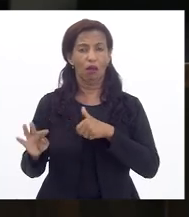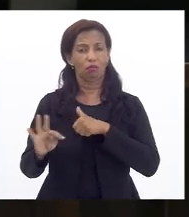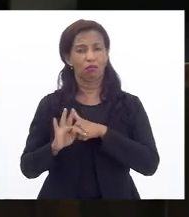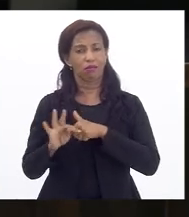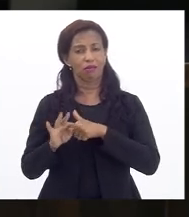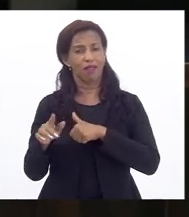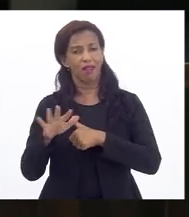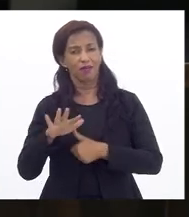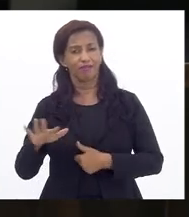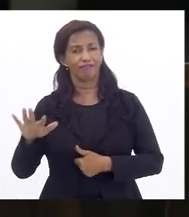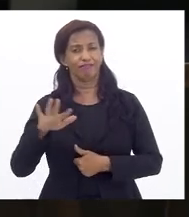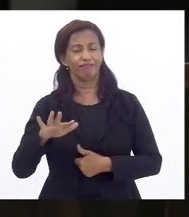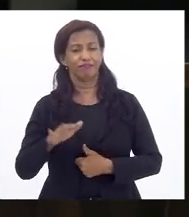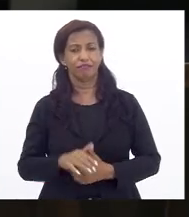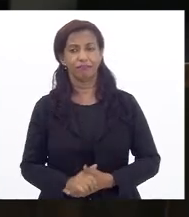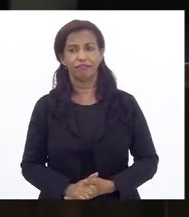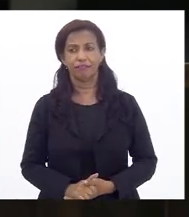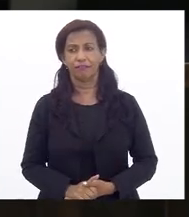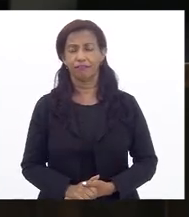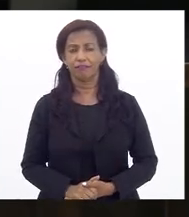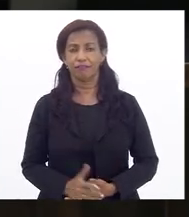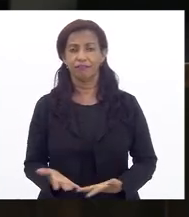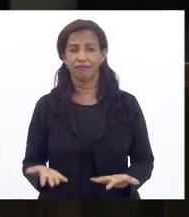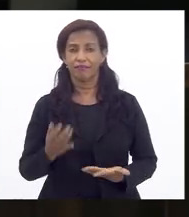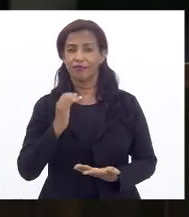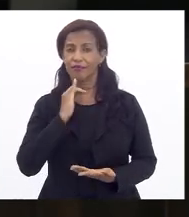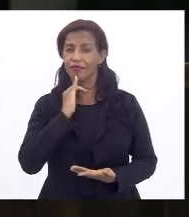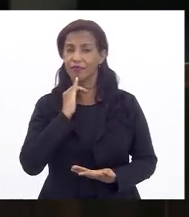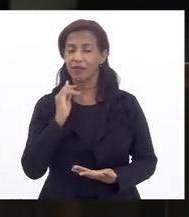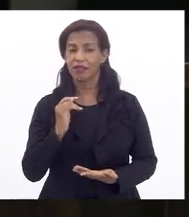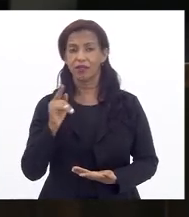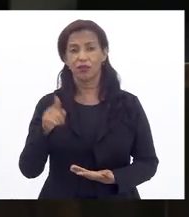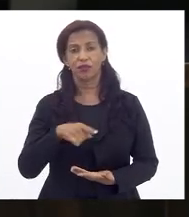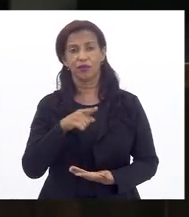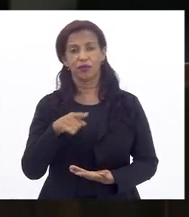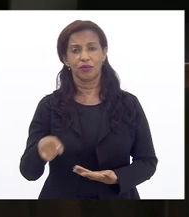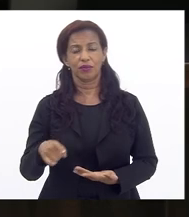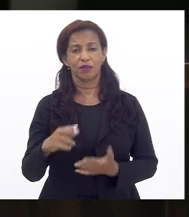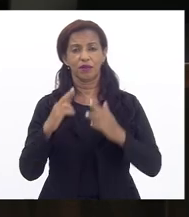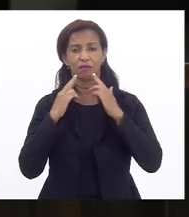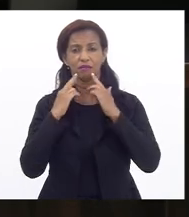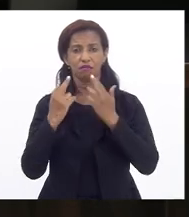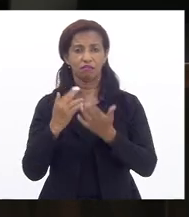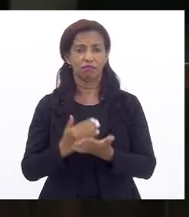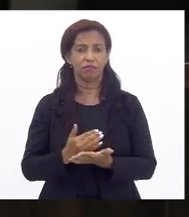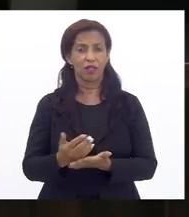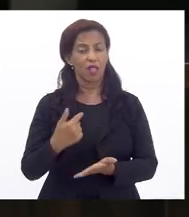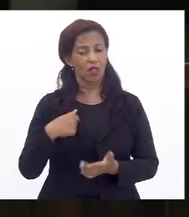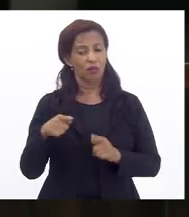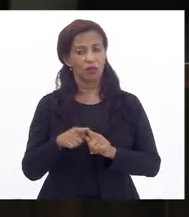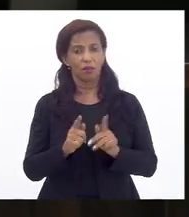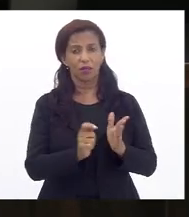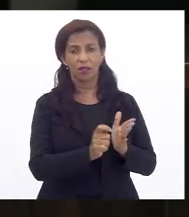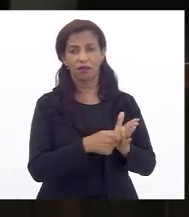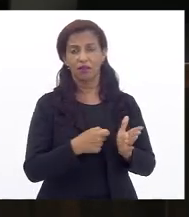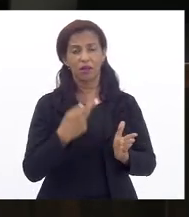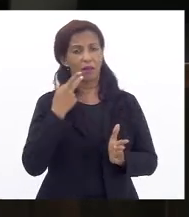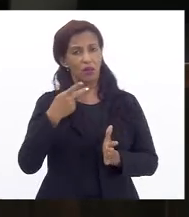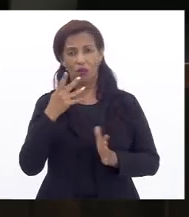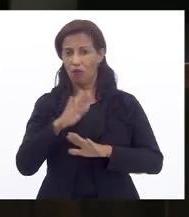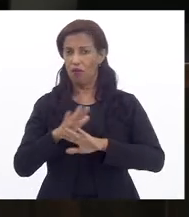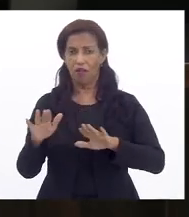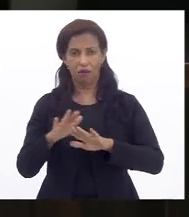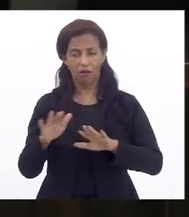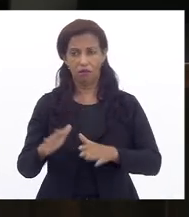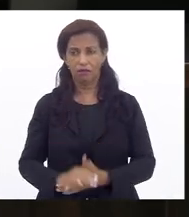aqui e infelizmente, vou suspender o expediente inicial. Eu mesmo estava inscrito, não vou fazer uso da